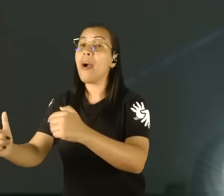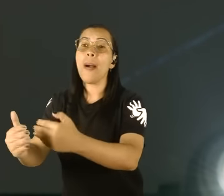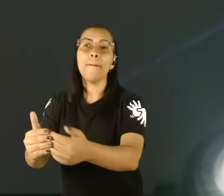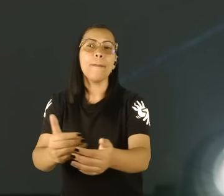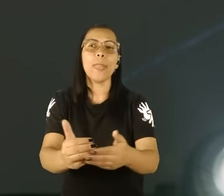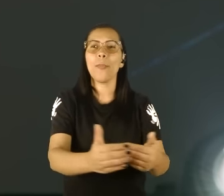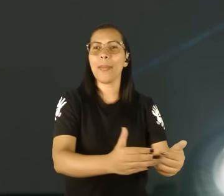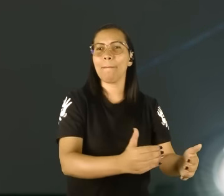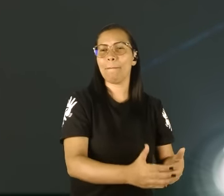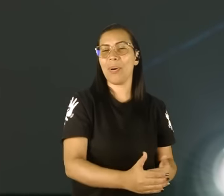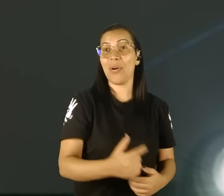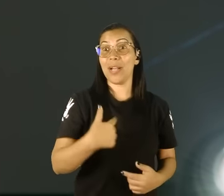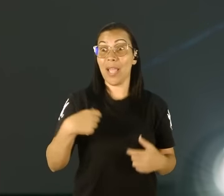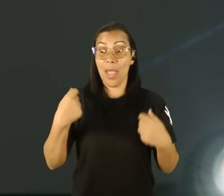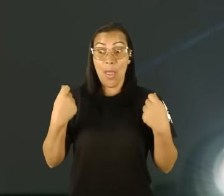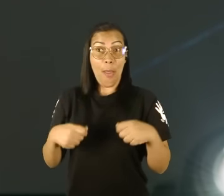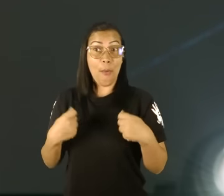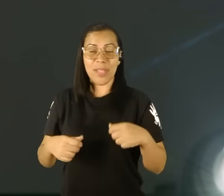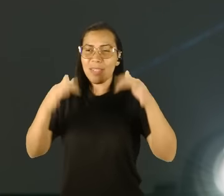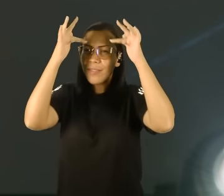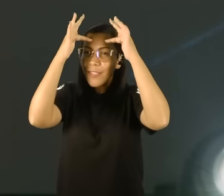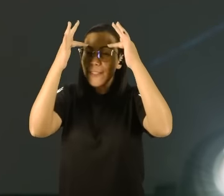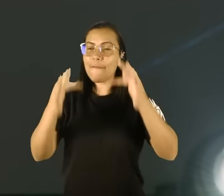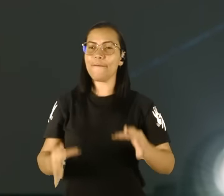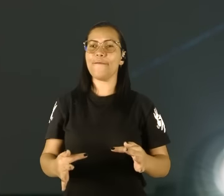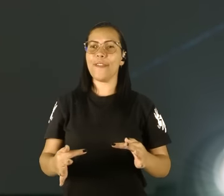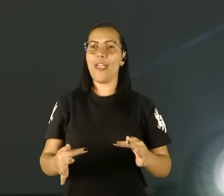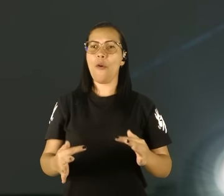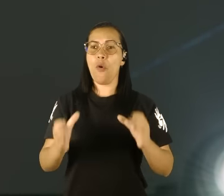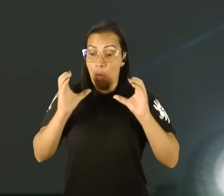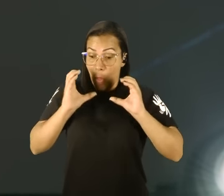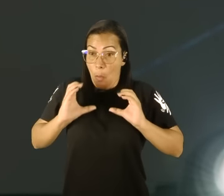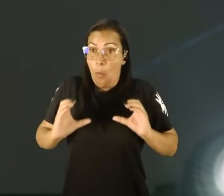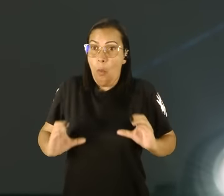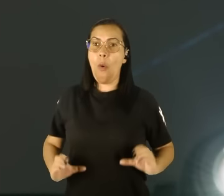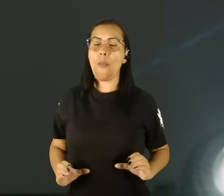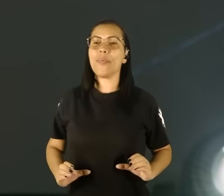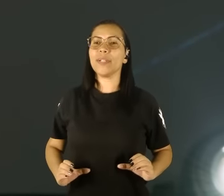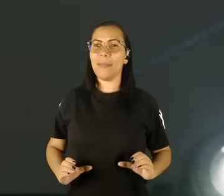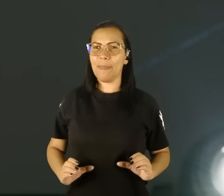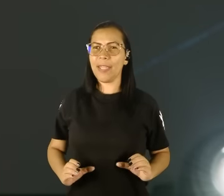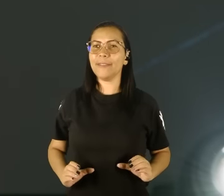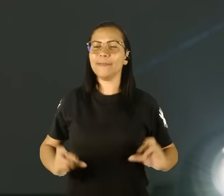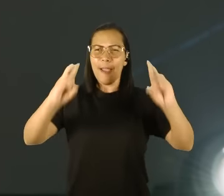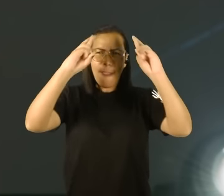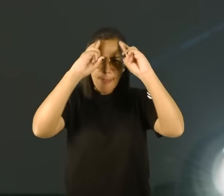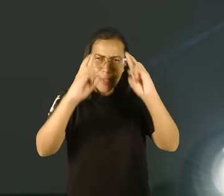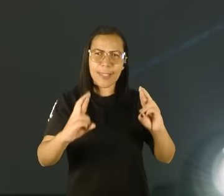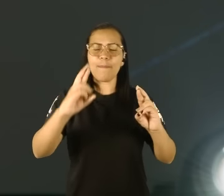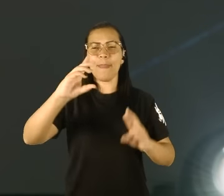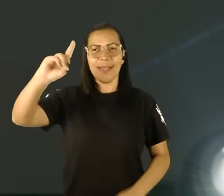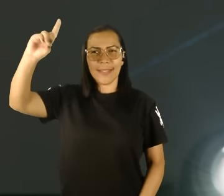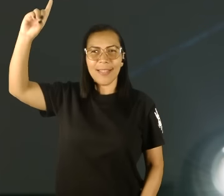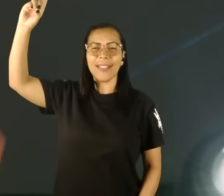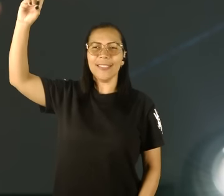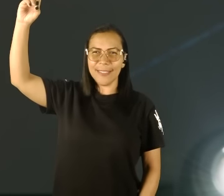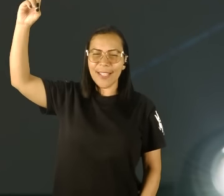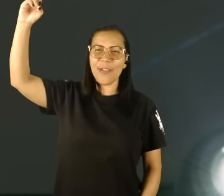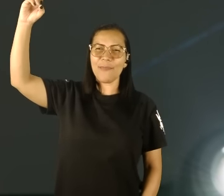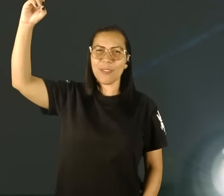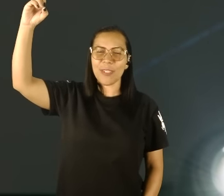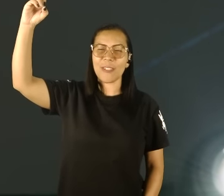ainda que ninguém veja as mazelas da sua vida, os olhos de Deus estão em todos os lugares a contemplar os maus e os bons. E